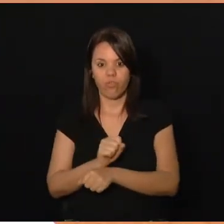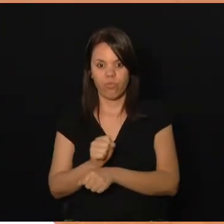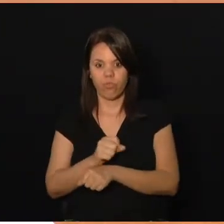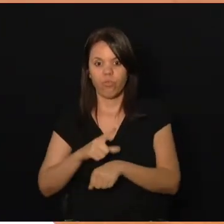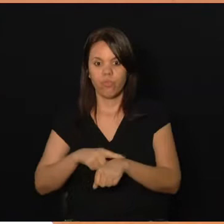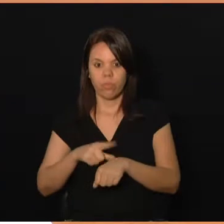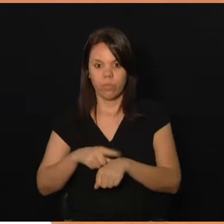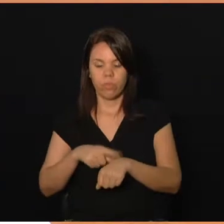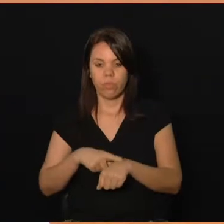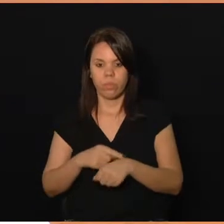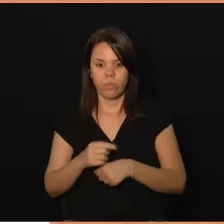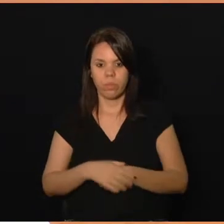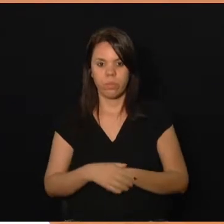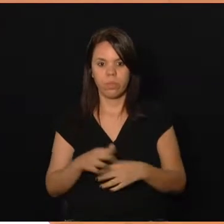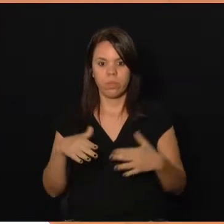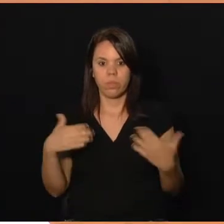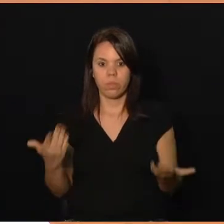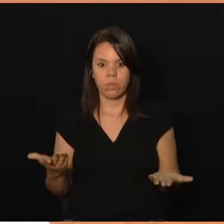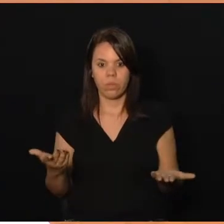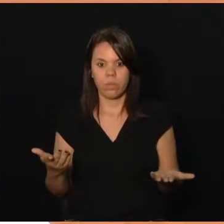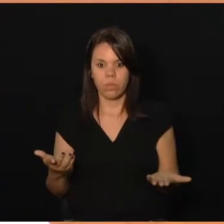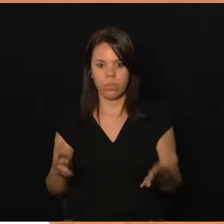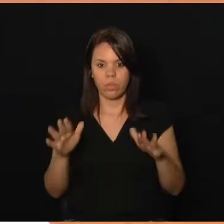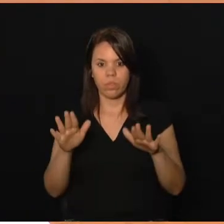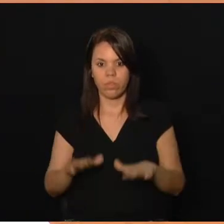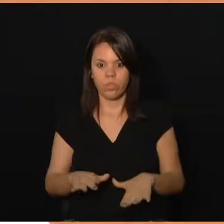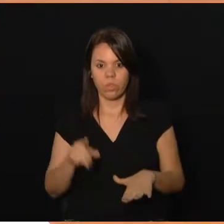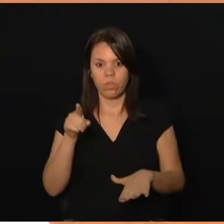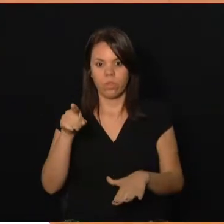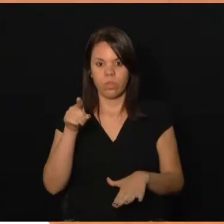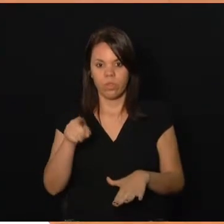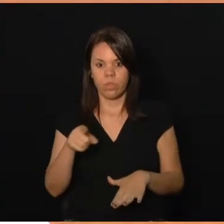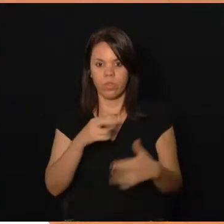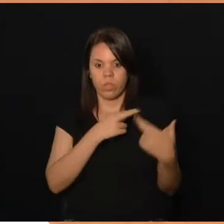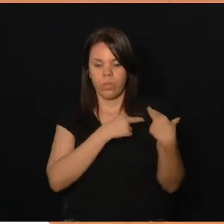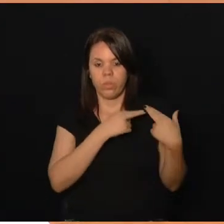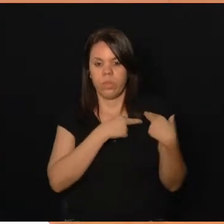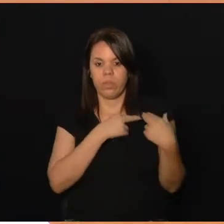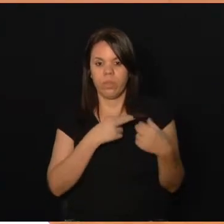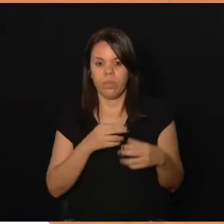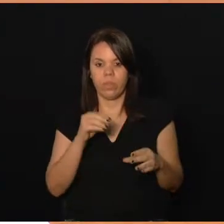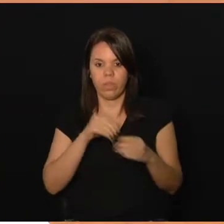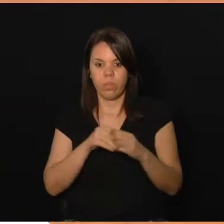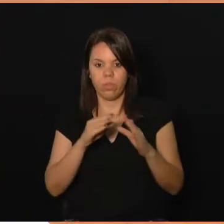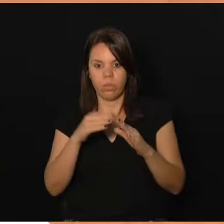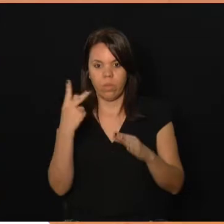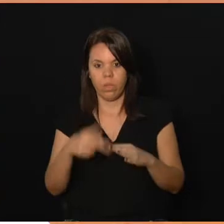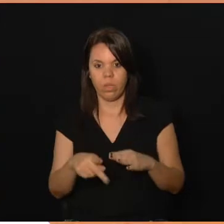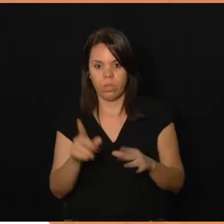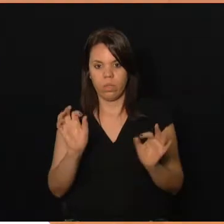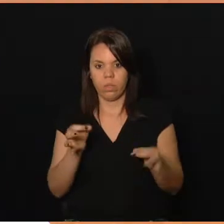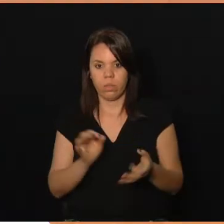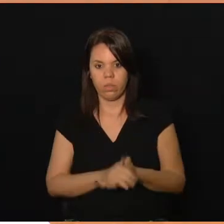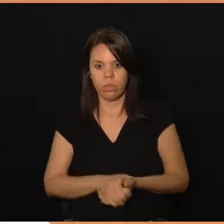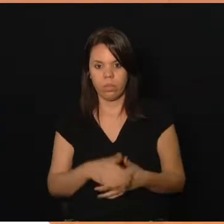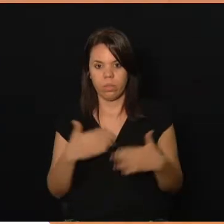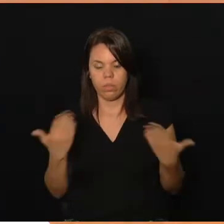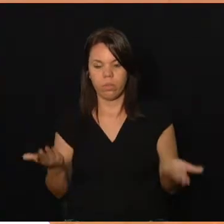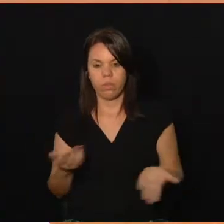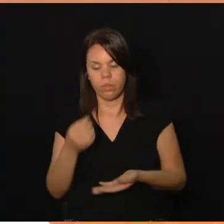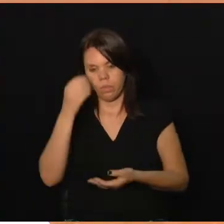horário. Enquanto ele estiver embaixo do seu teto, você é o responsável. Certo? Então,